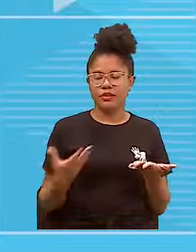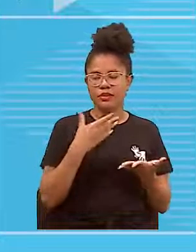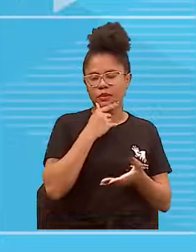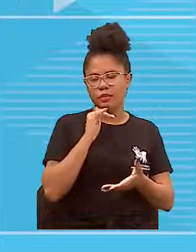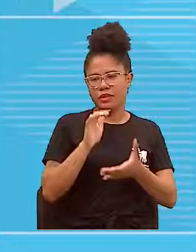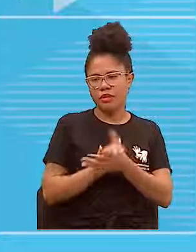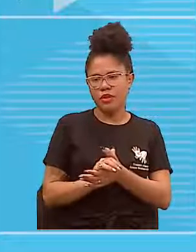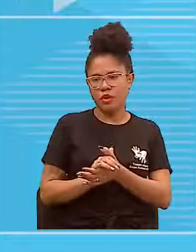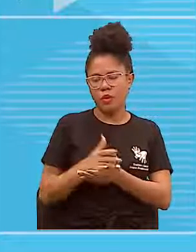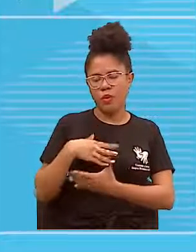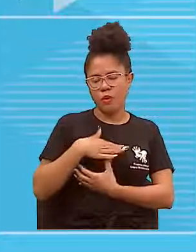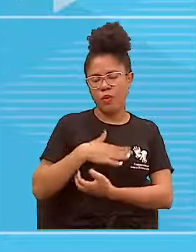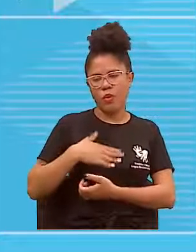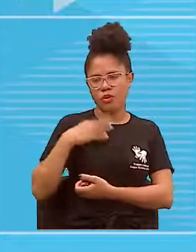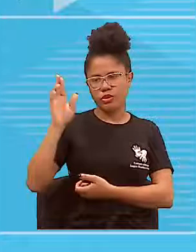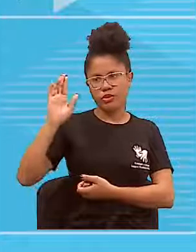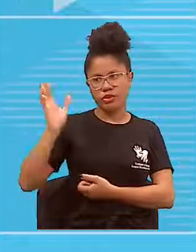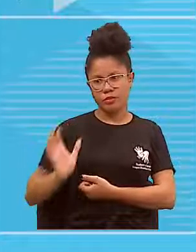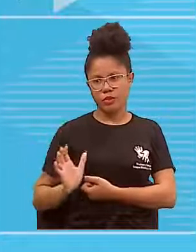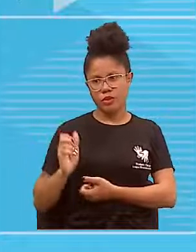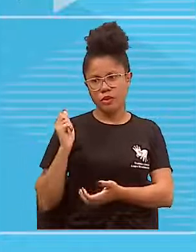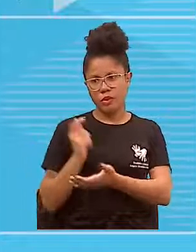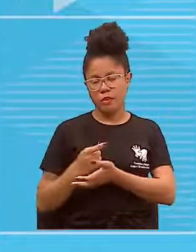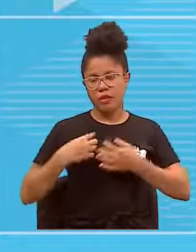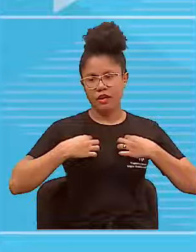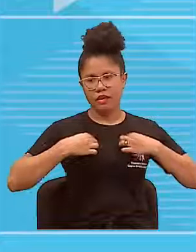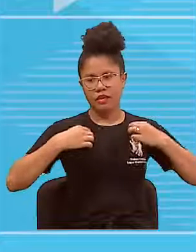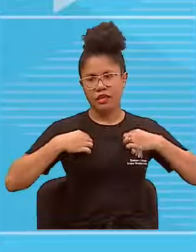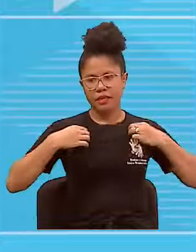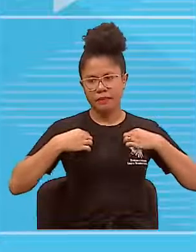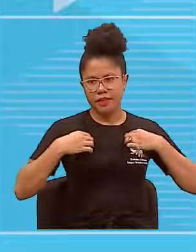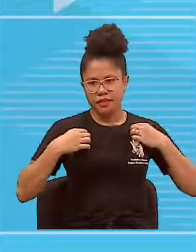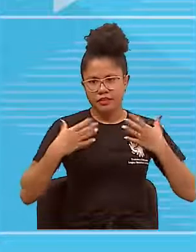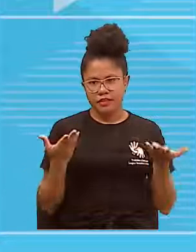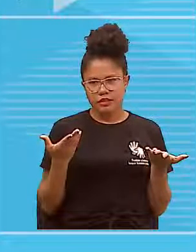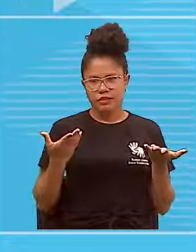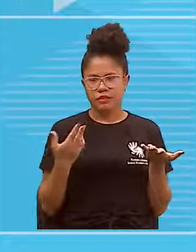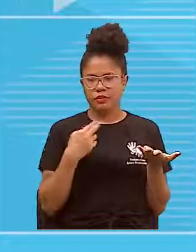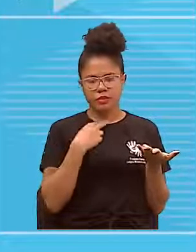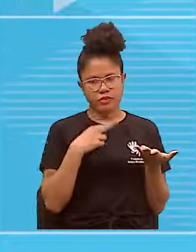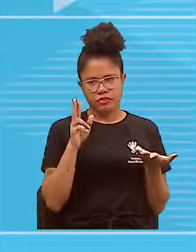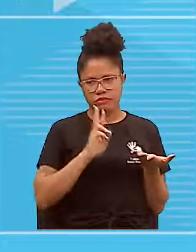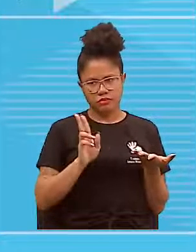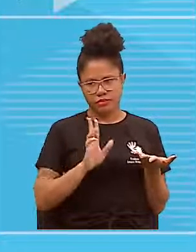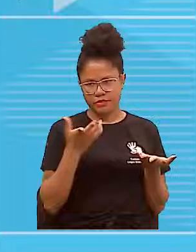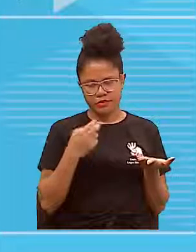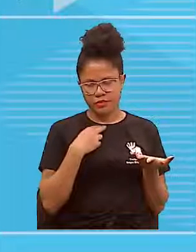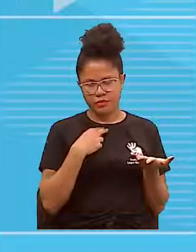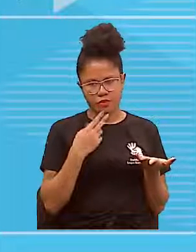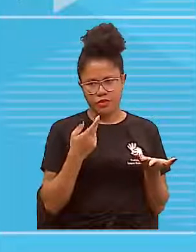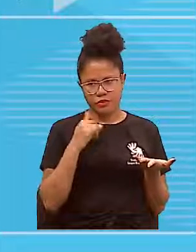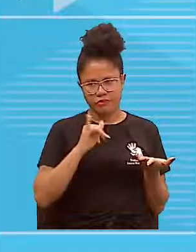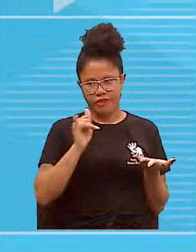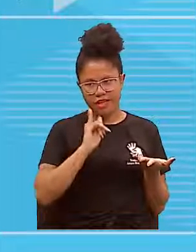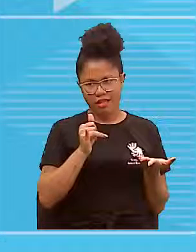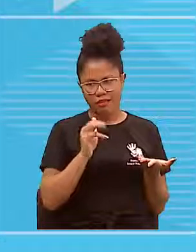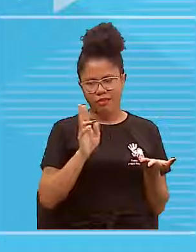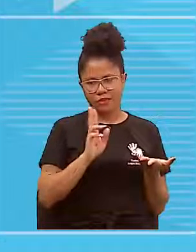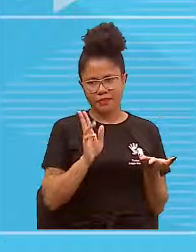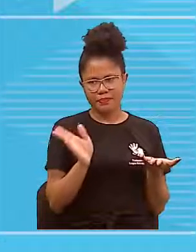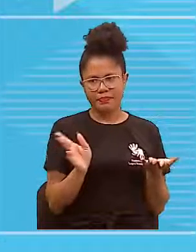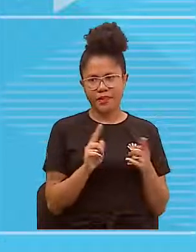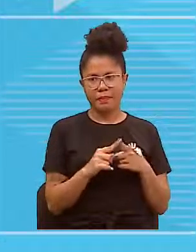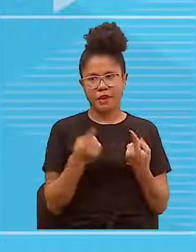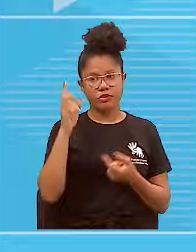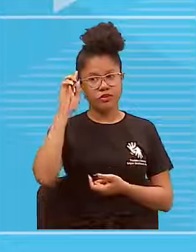maridos gostavam de promoção. E compraram uma camisa na loja X, que eu não vou falar o nome. E todo mundo, no dia